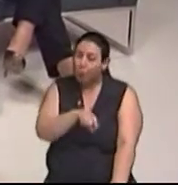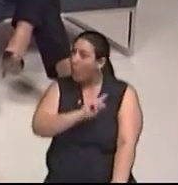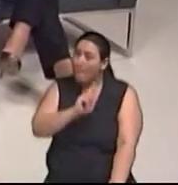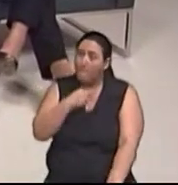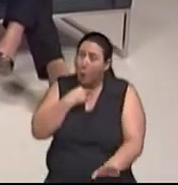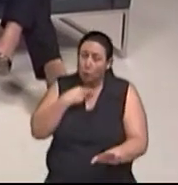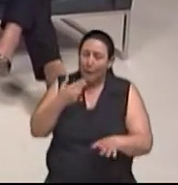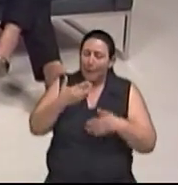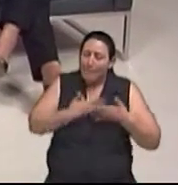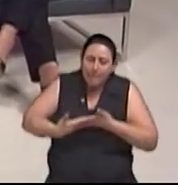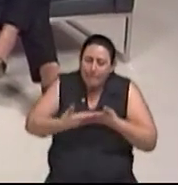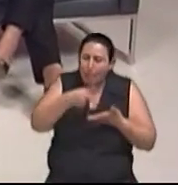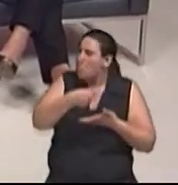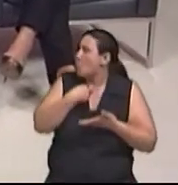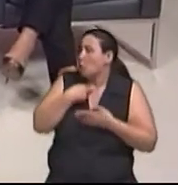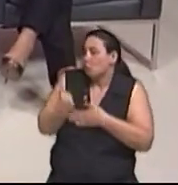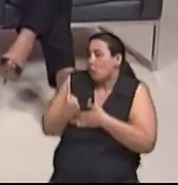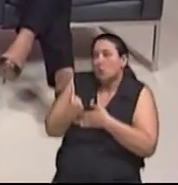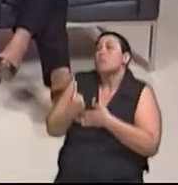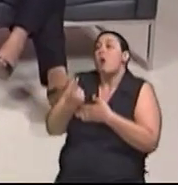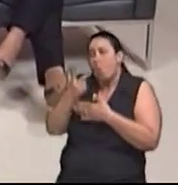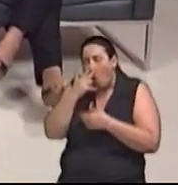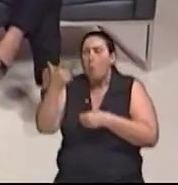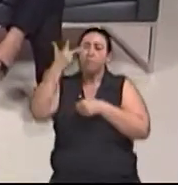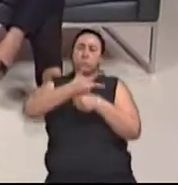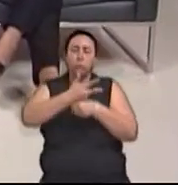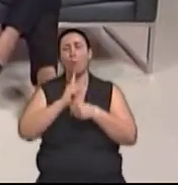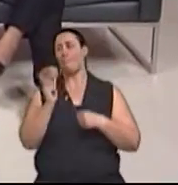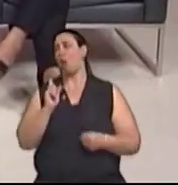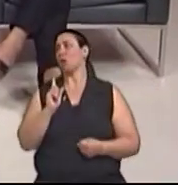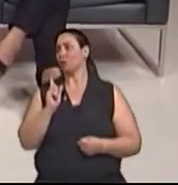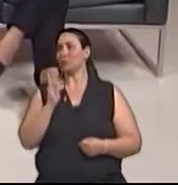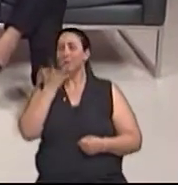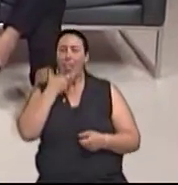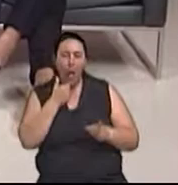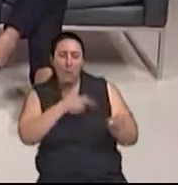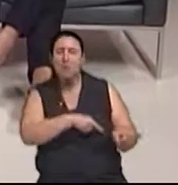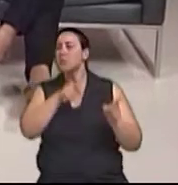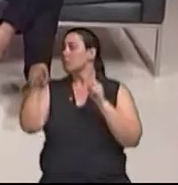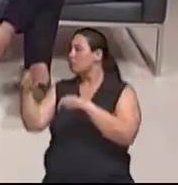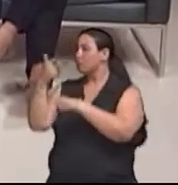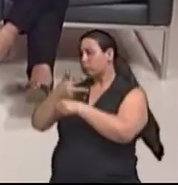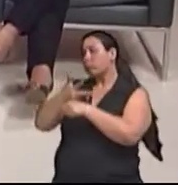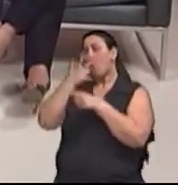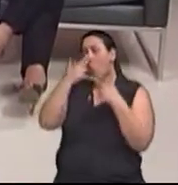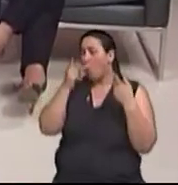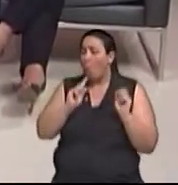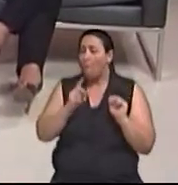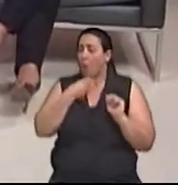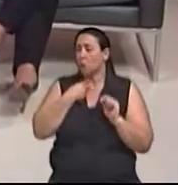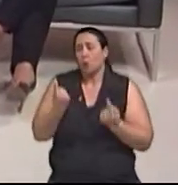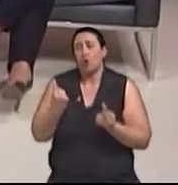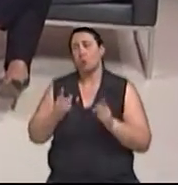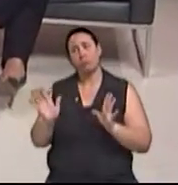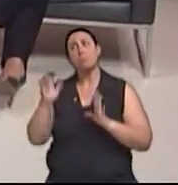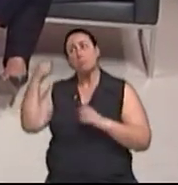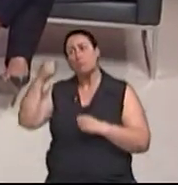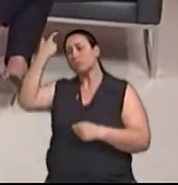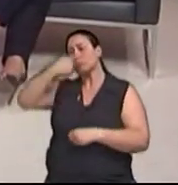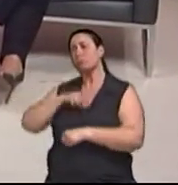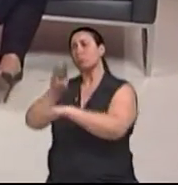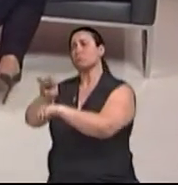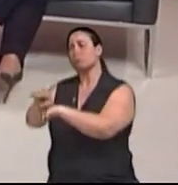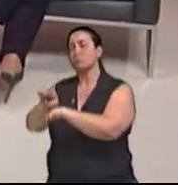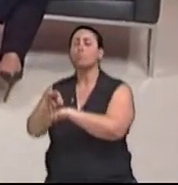casa então os responsáveis depois vão responder se acontecer como acontece de vez em quando casos né então muito mais saudável